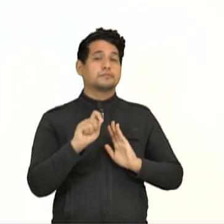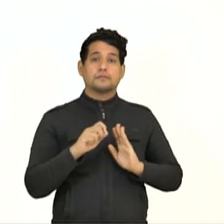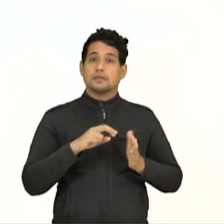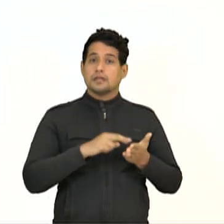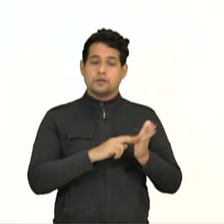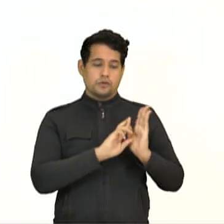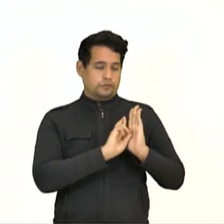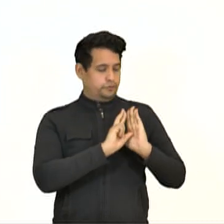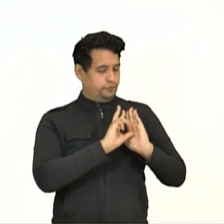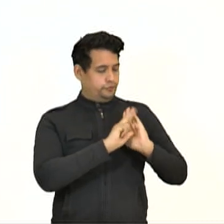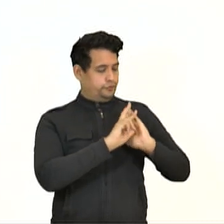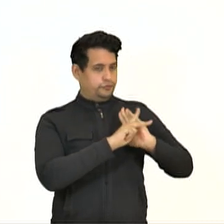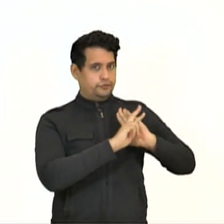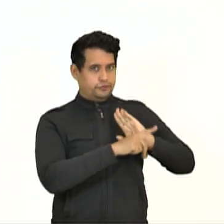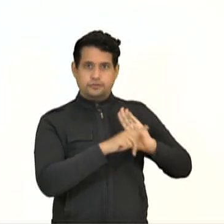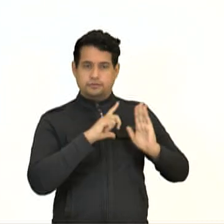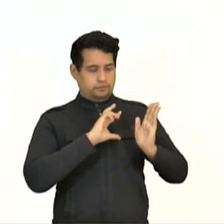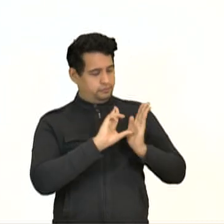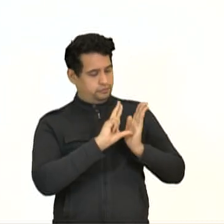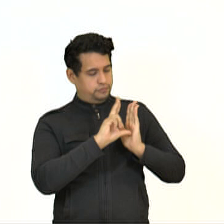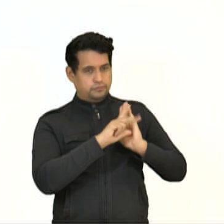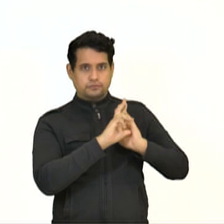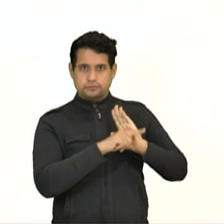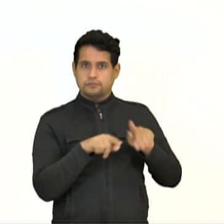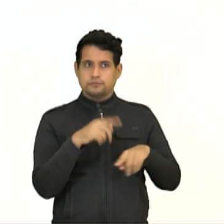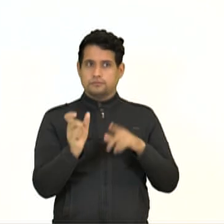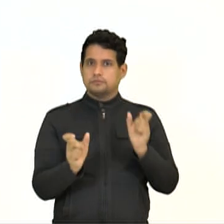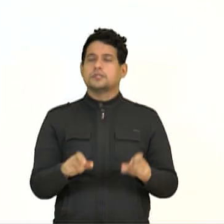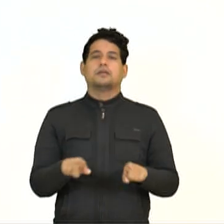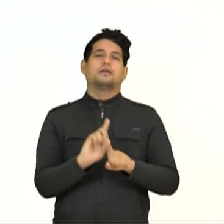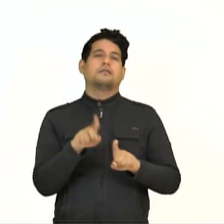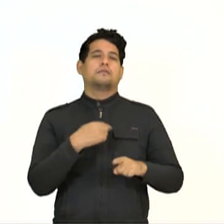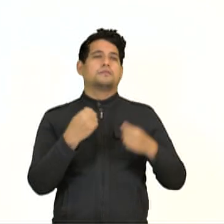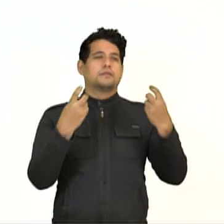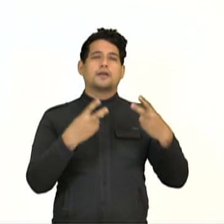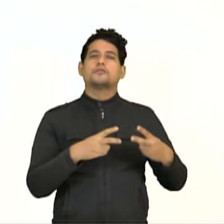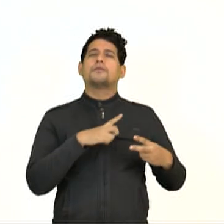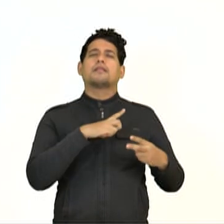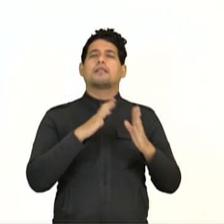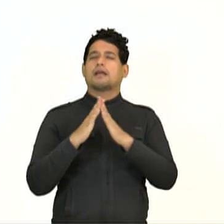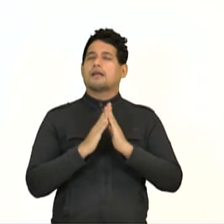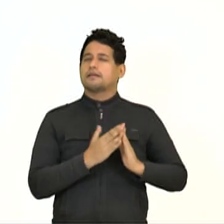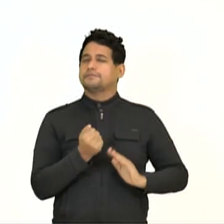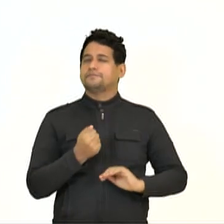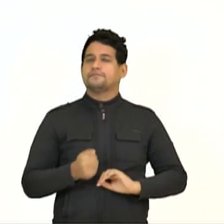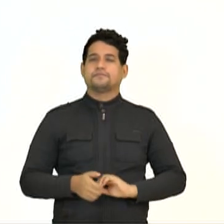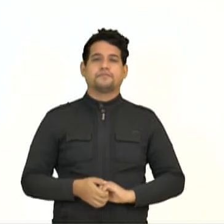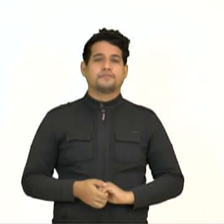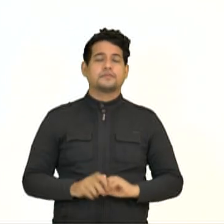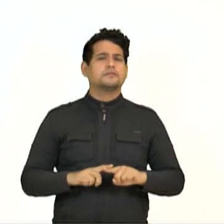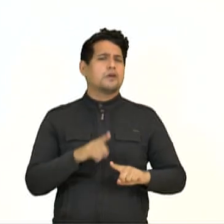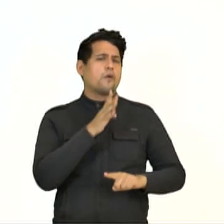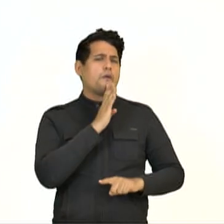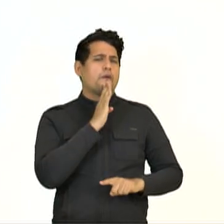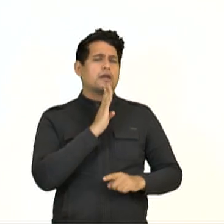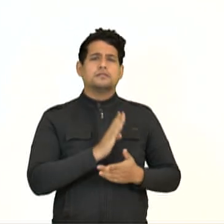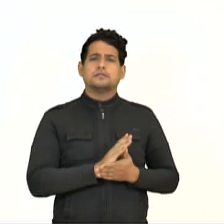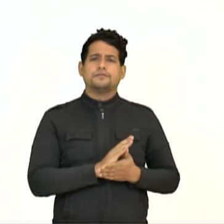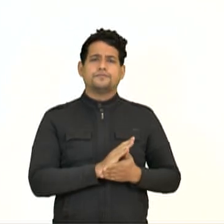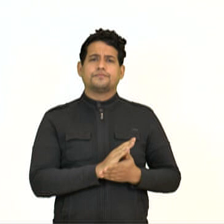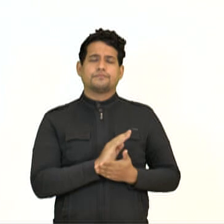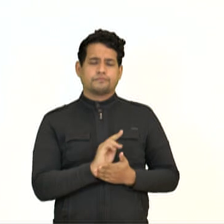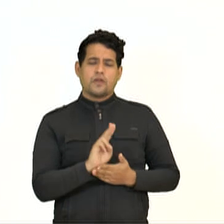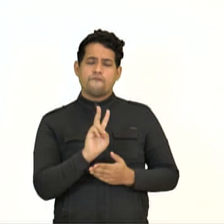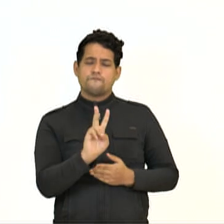nossos classificados e vamos falar um pouquinho sobre a mobília. Então vamos lá. Você conhece o